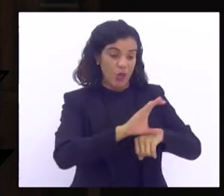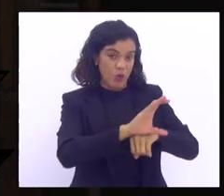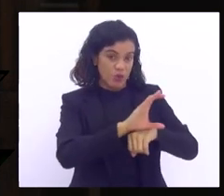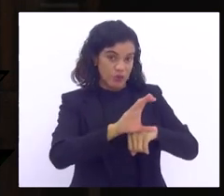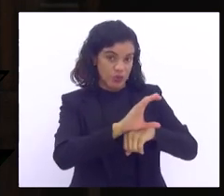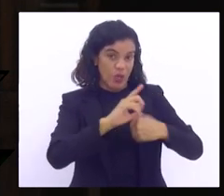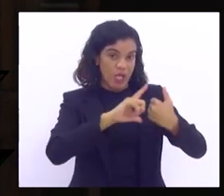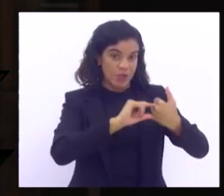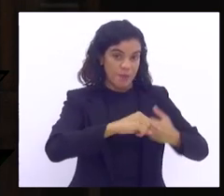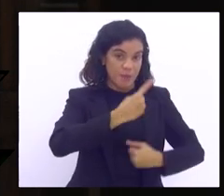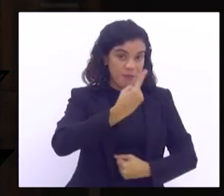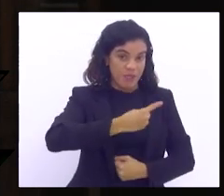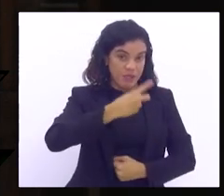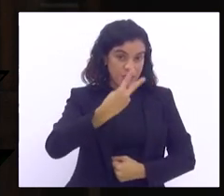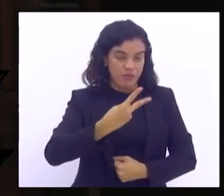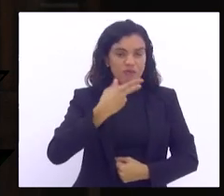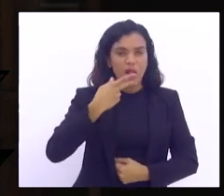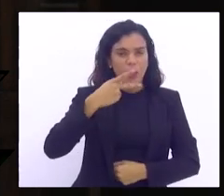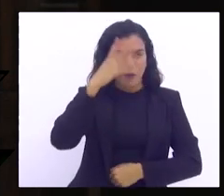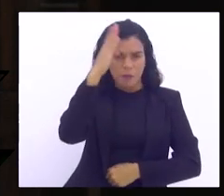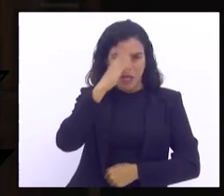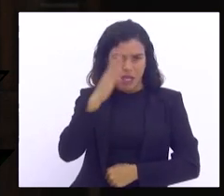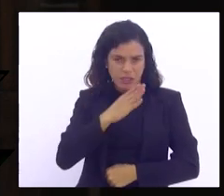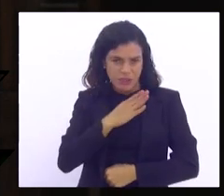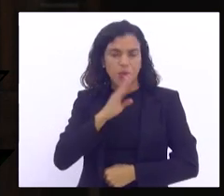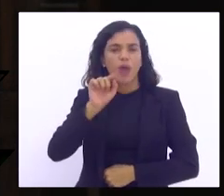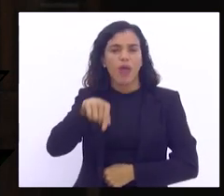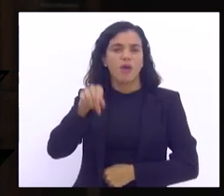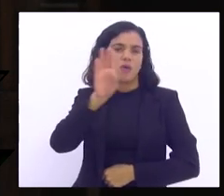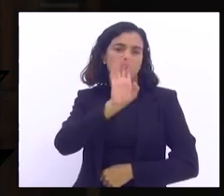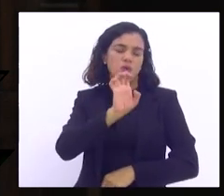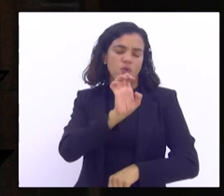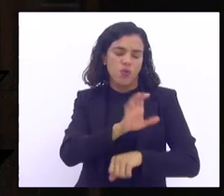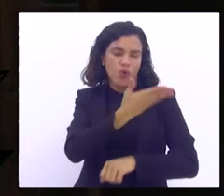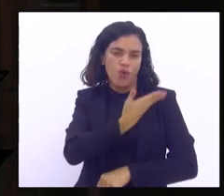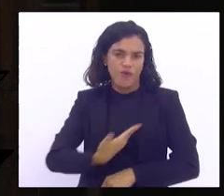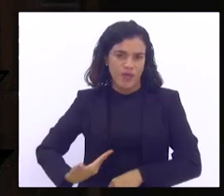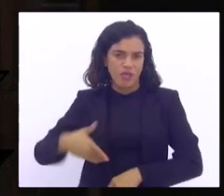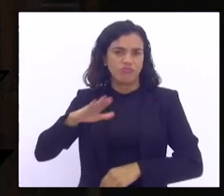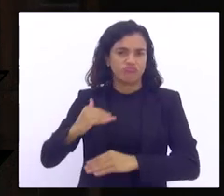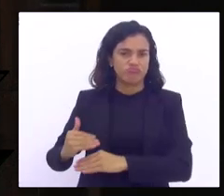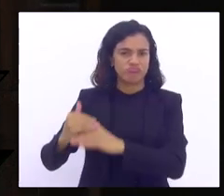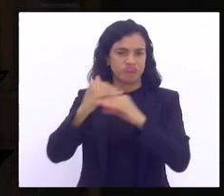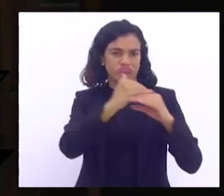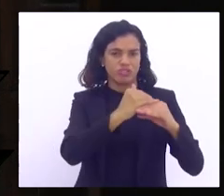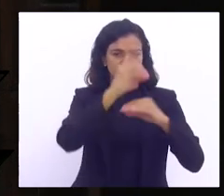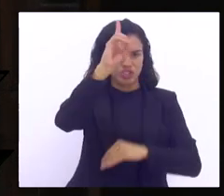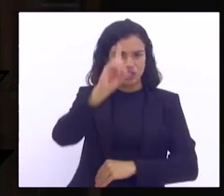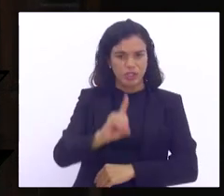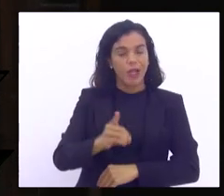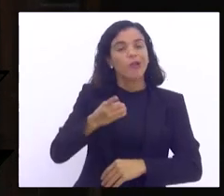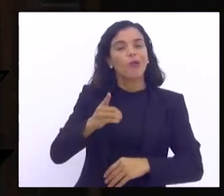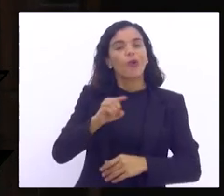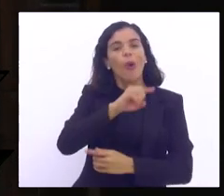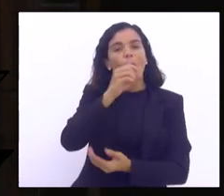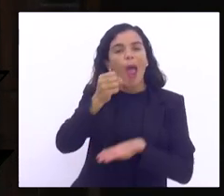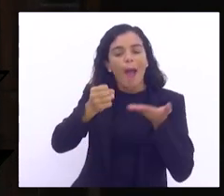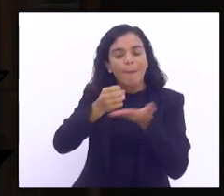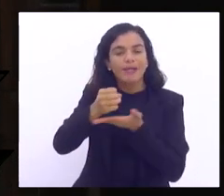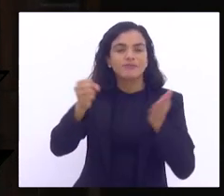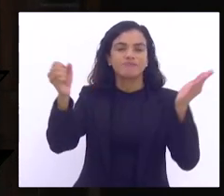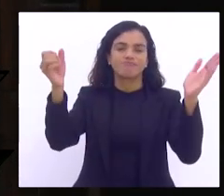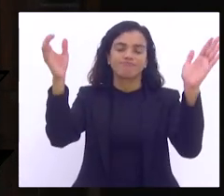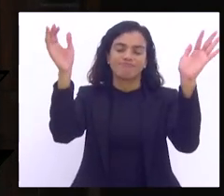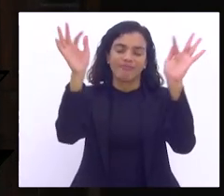1º e 2º, estabelece que o Brasil se constitui em Estado democrático de direito, fundamentado na harmonia e independência